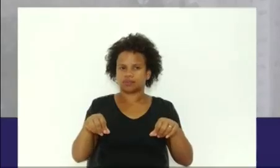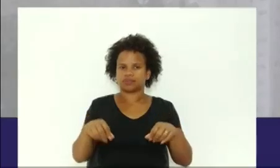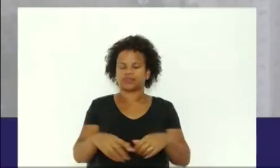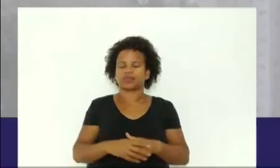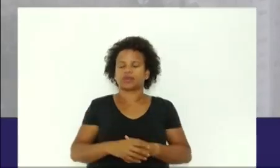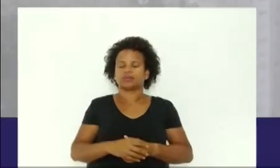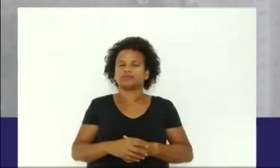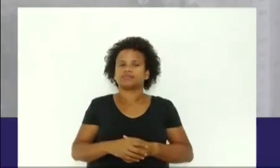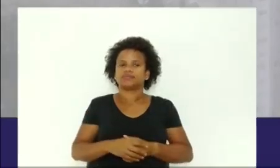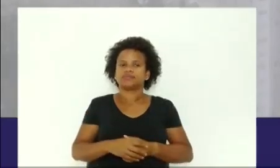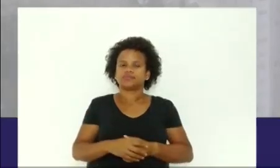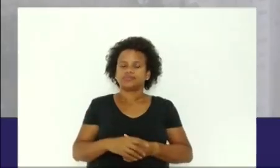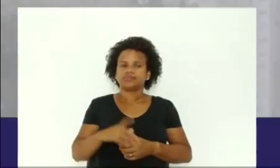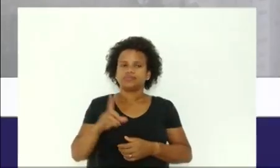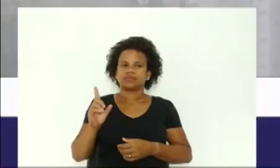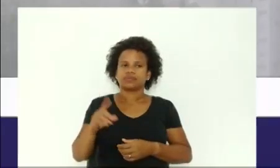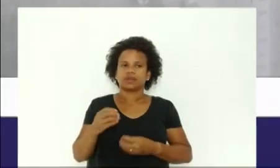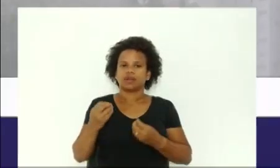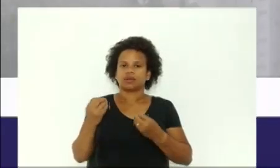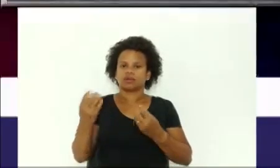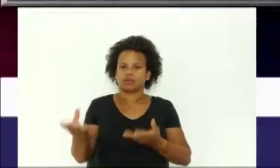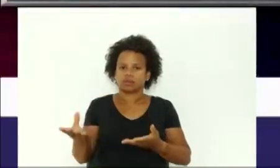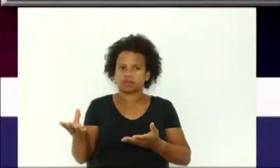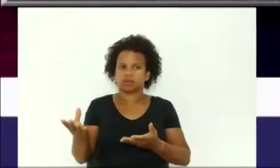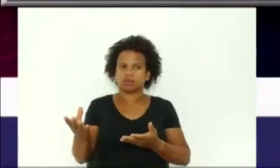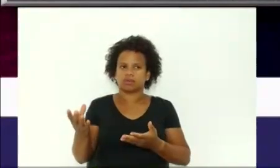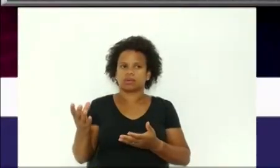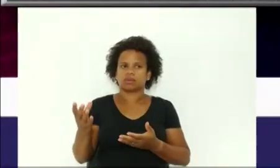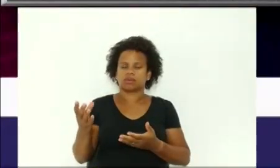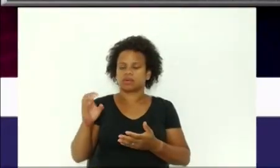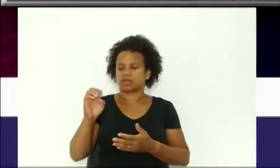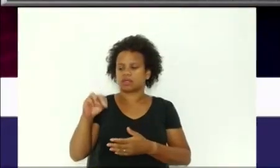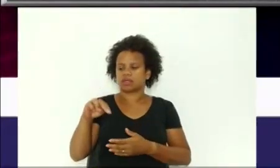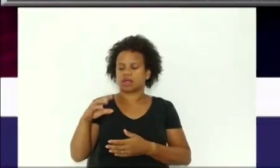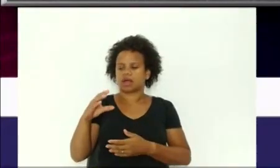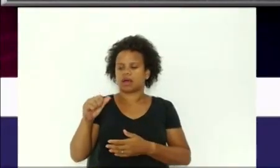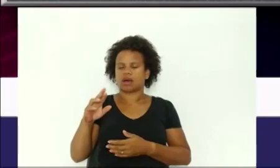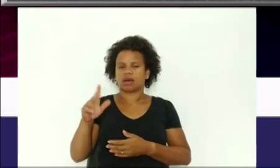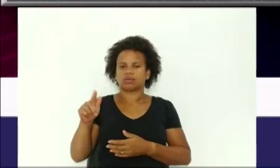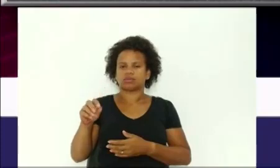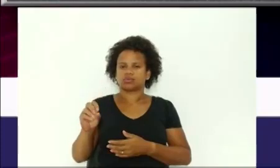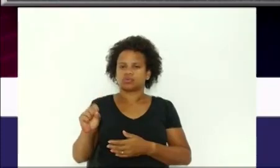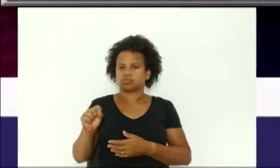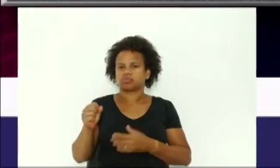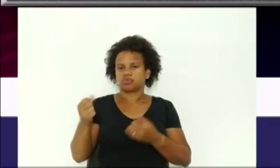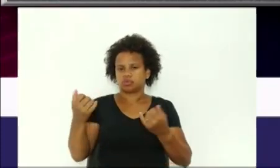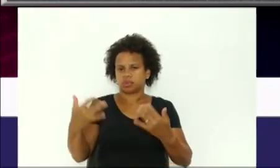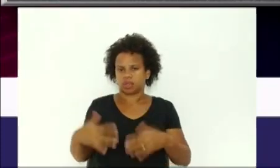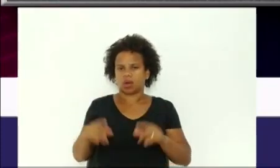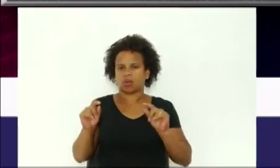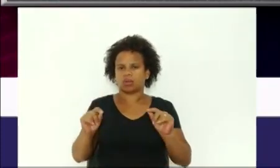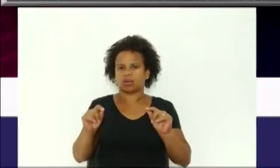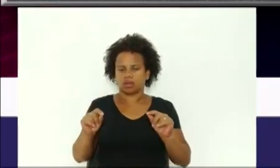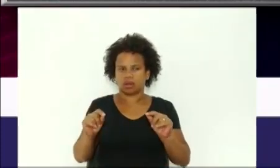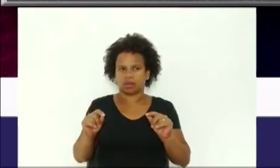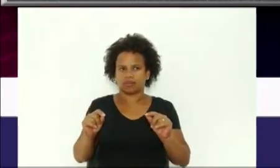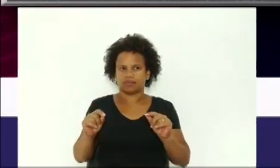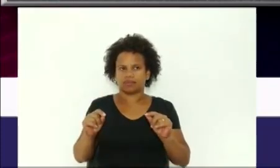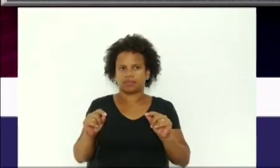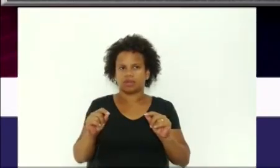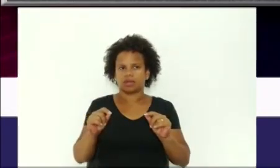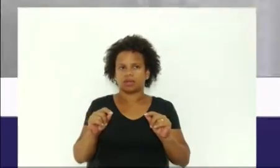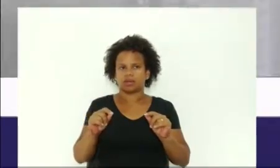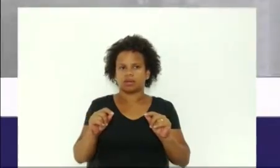a doação com encargos, vamos explicar o que é isso. Não tem agora. Não é esse projeto TV Câmara?